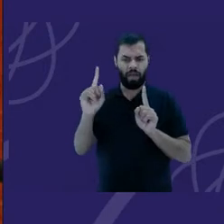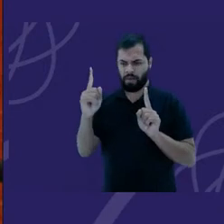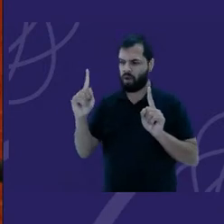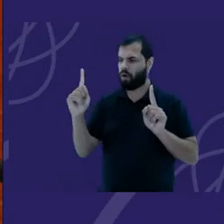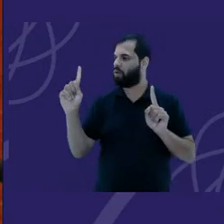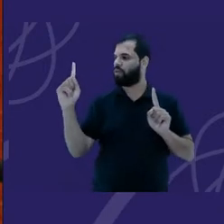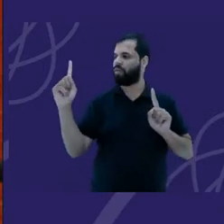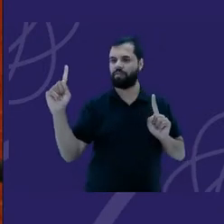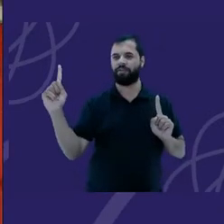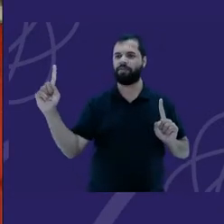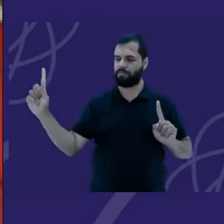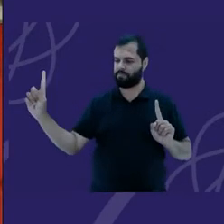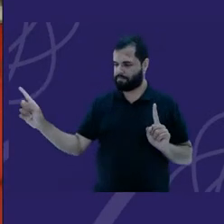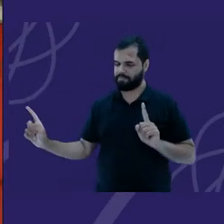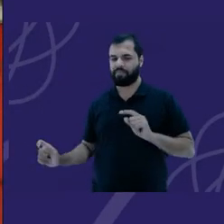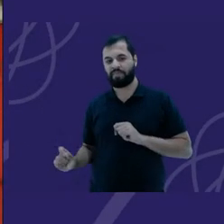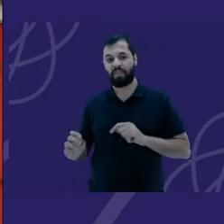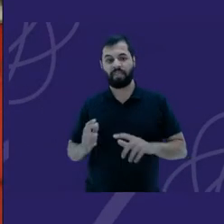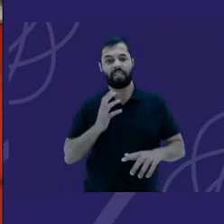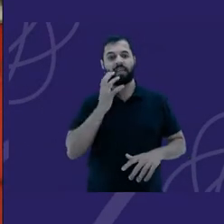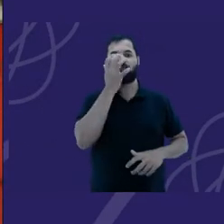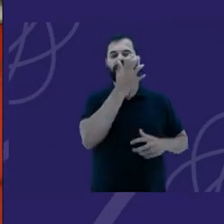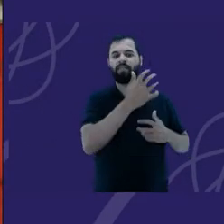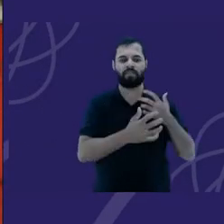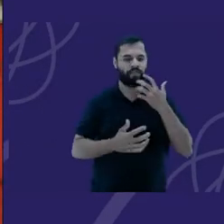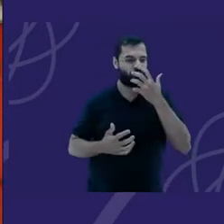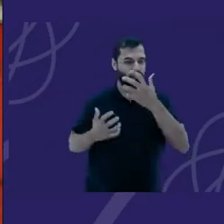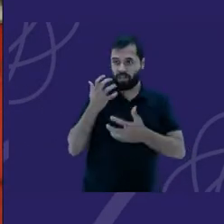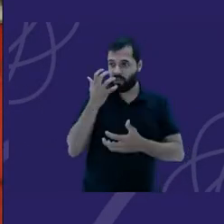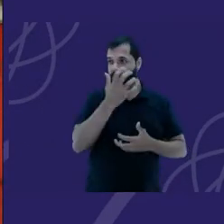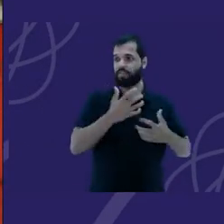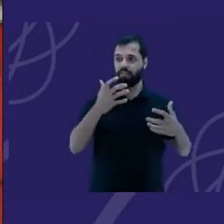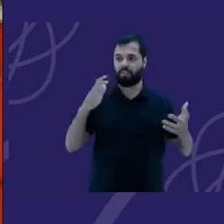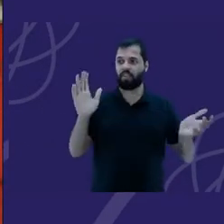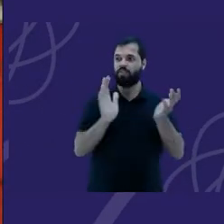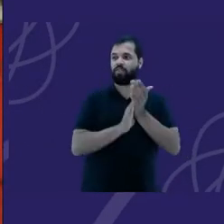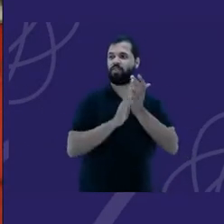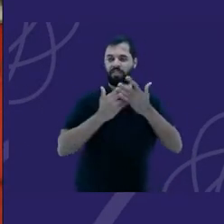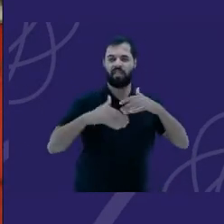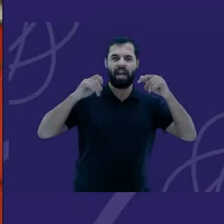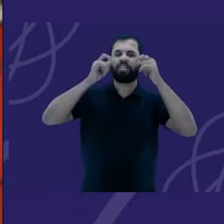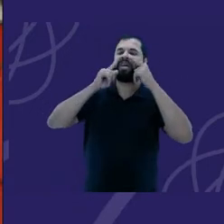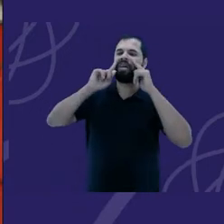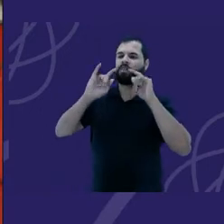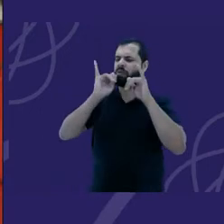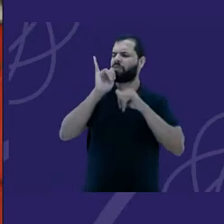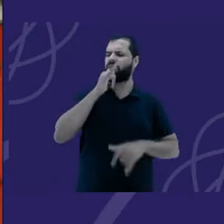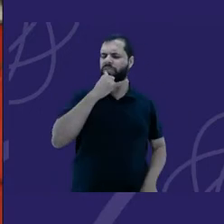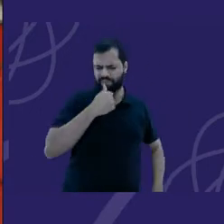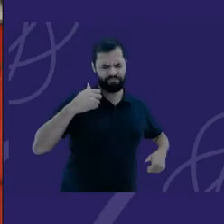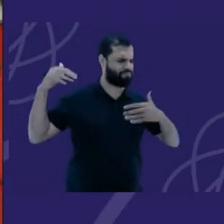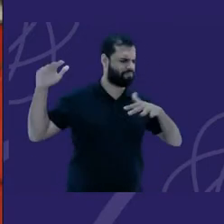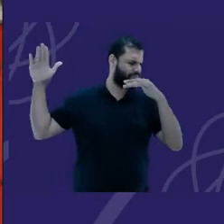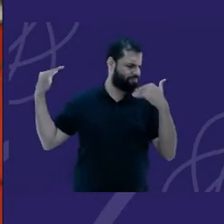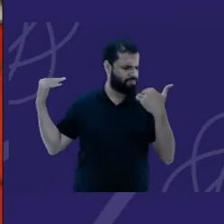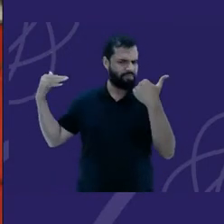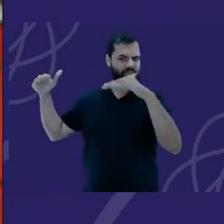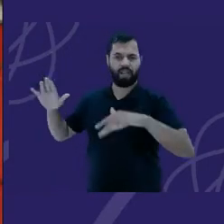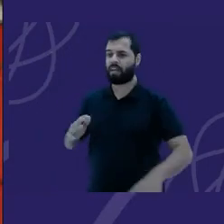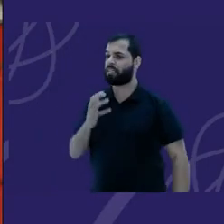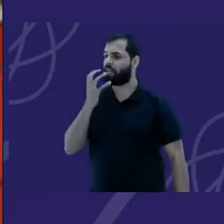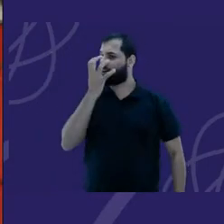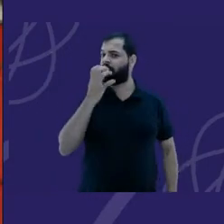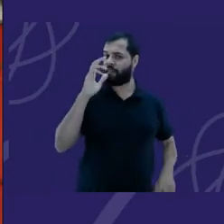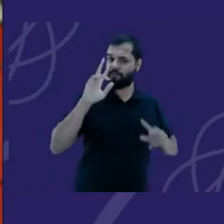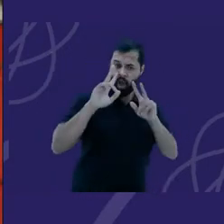vai embora. Canta, canta, minha gente, deixa a tristeza pra lá. Canta